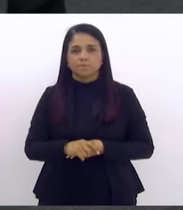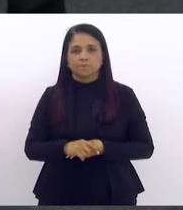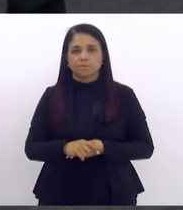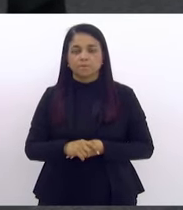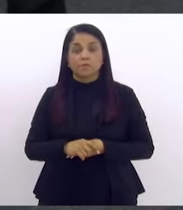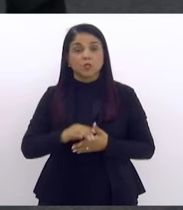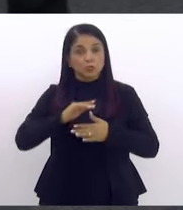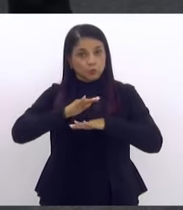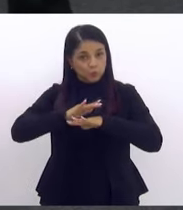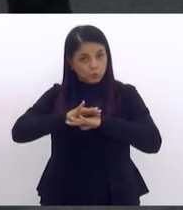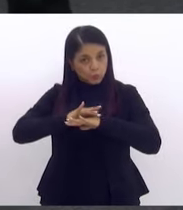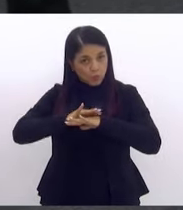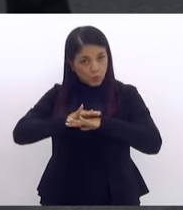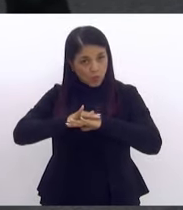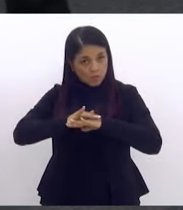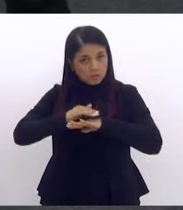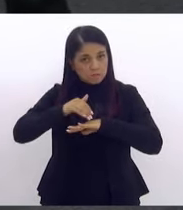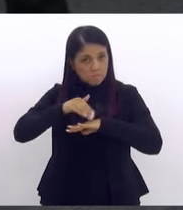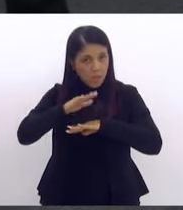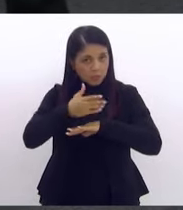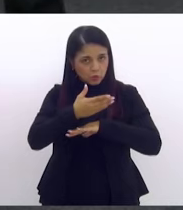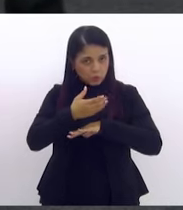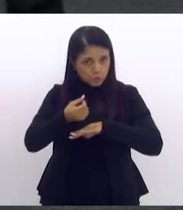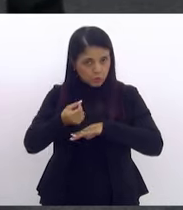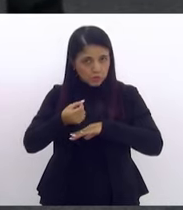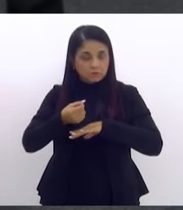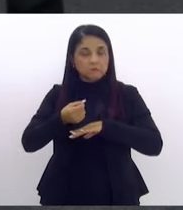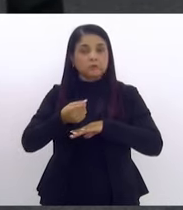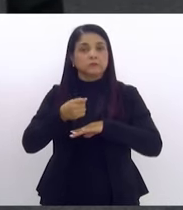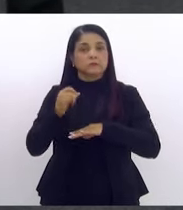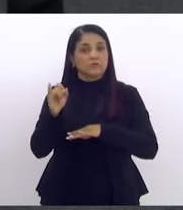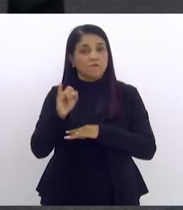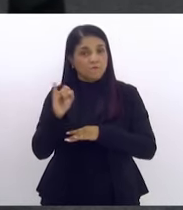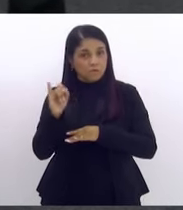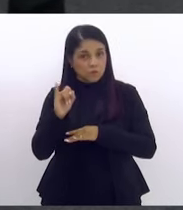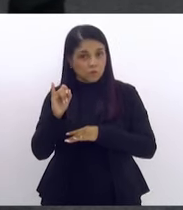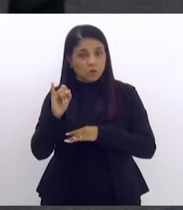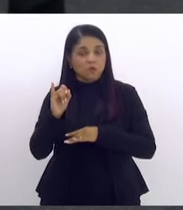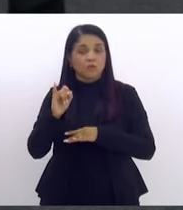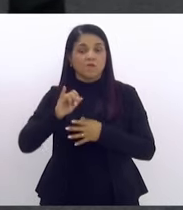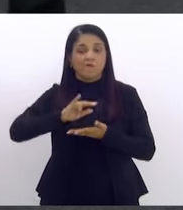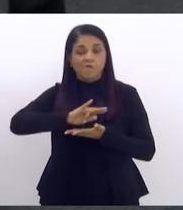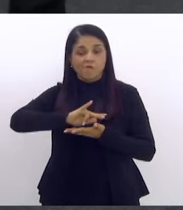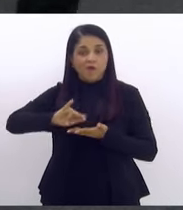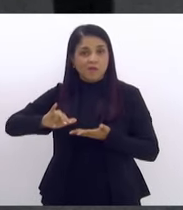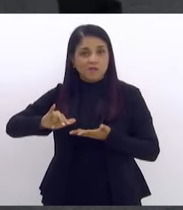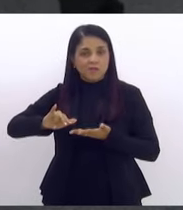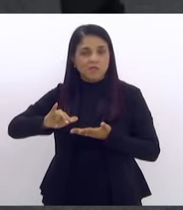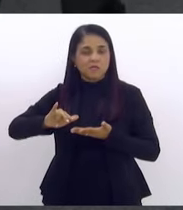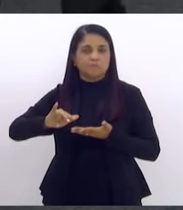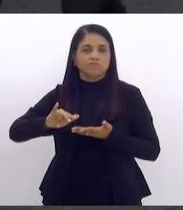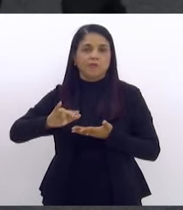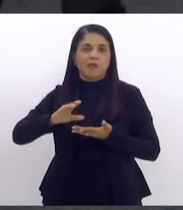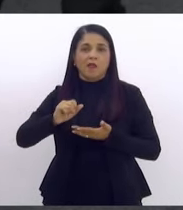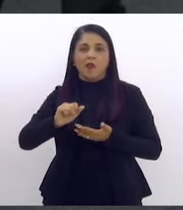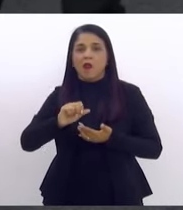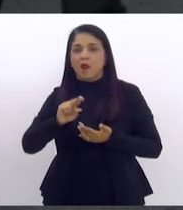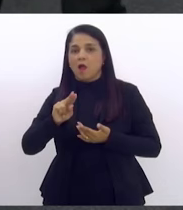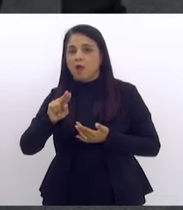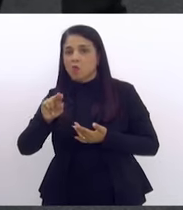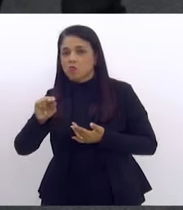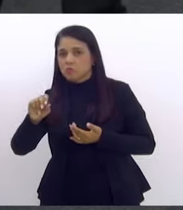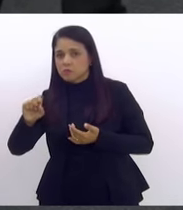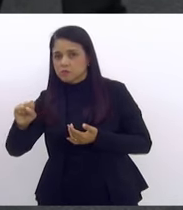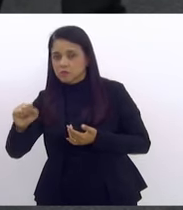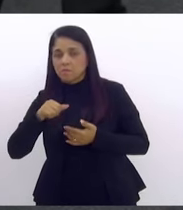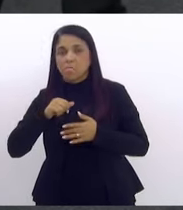Essas doenças podem ser infecciosas e os agentes causadores variam, podendo ter como